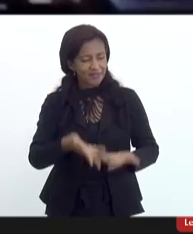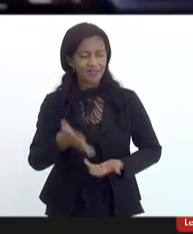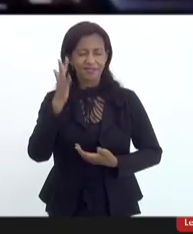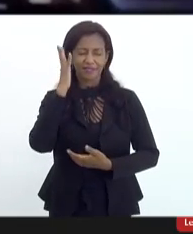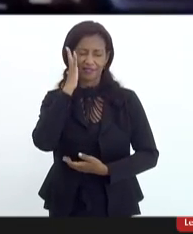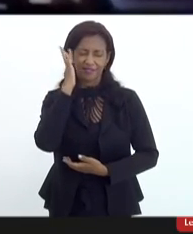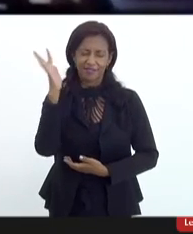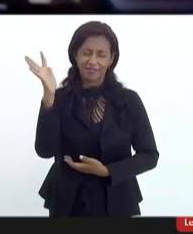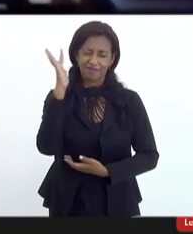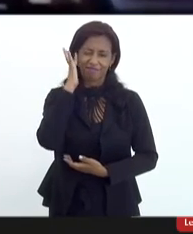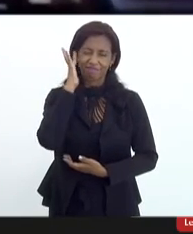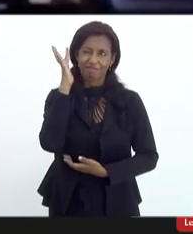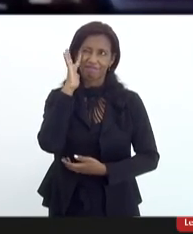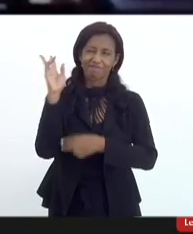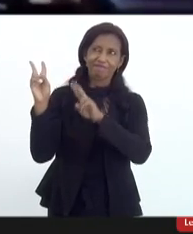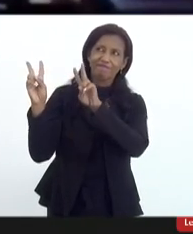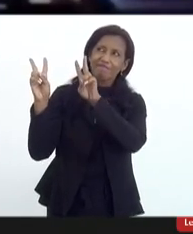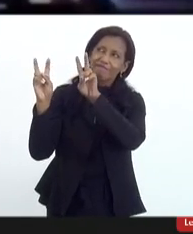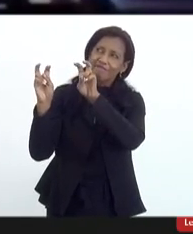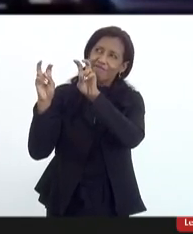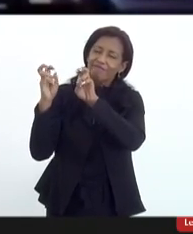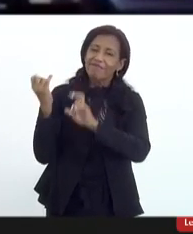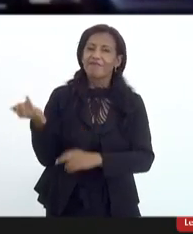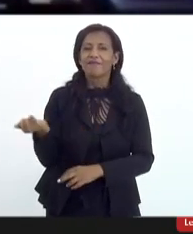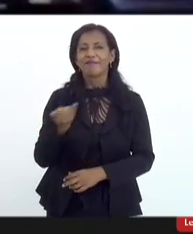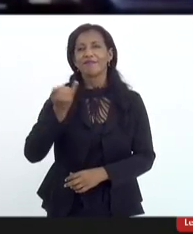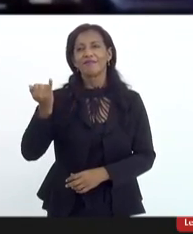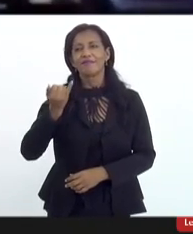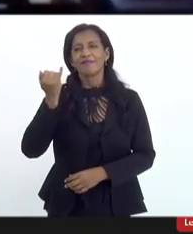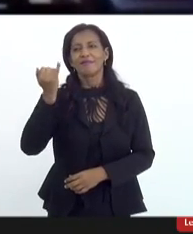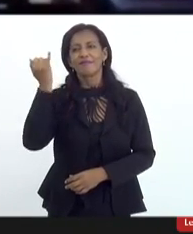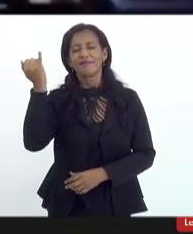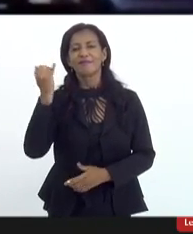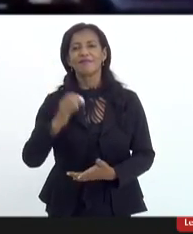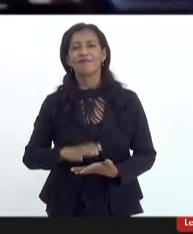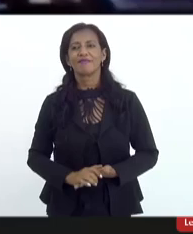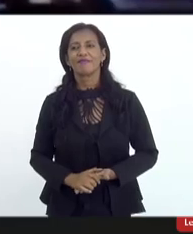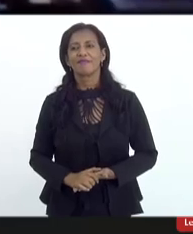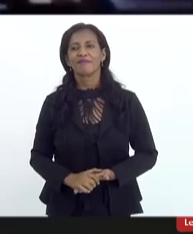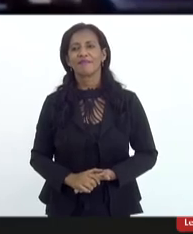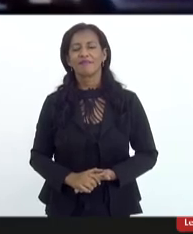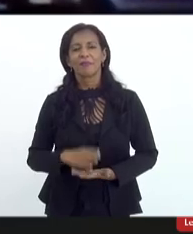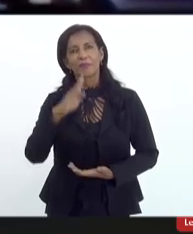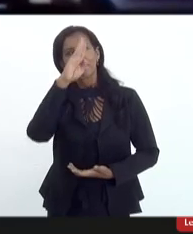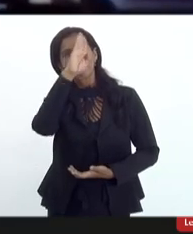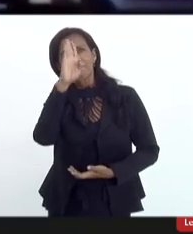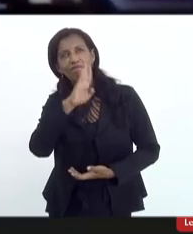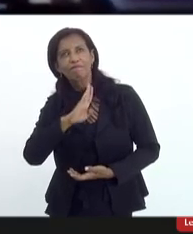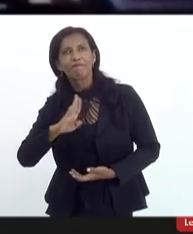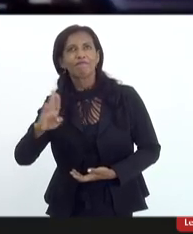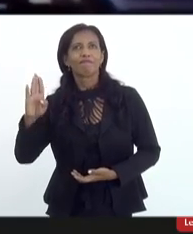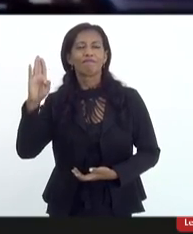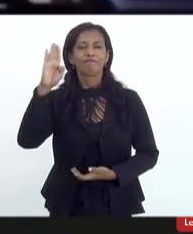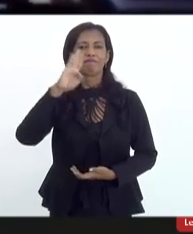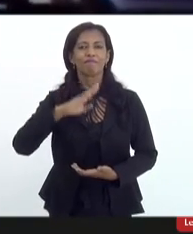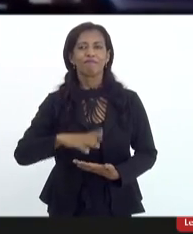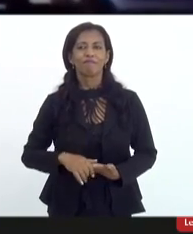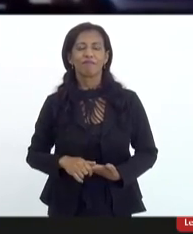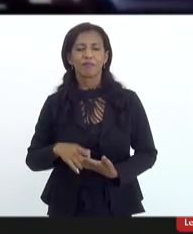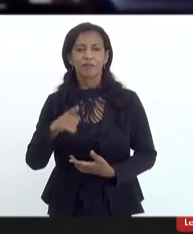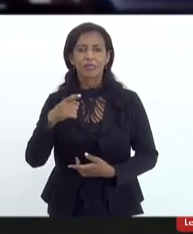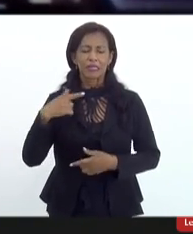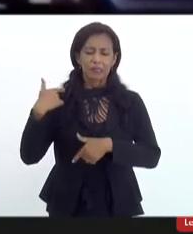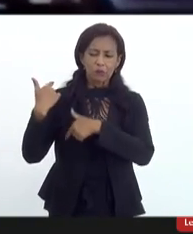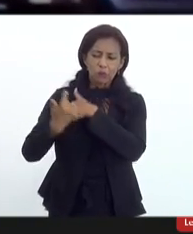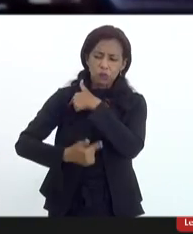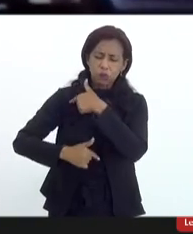refletindo sobre esse tema tão importante na realidade brasileira, que é essa